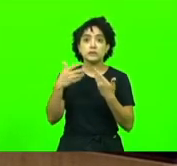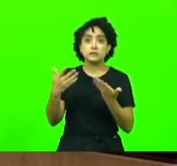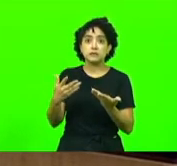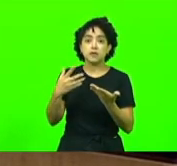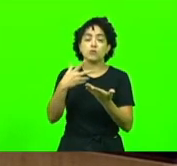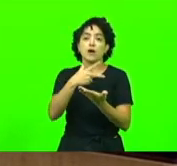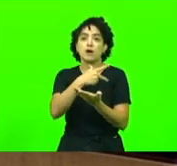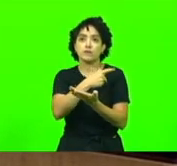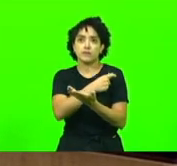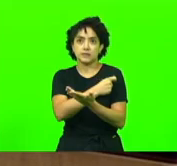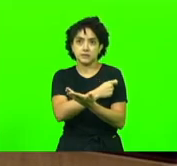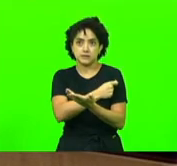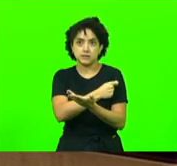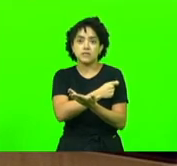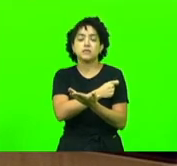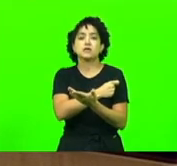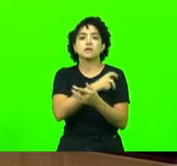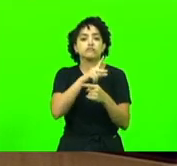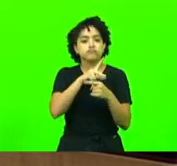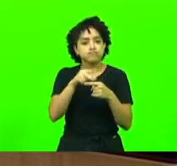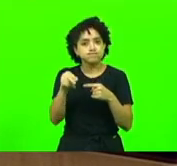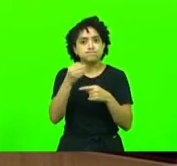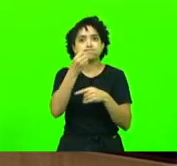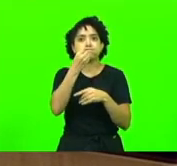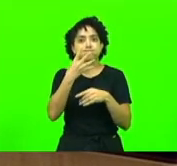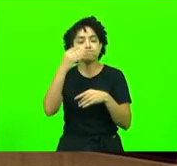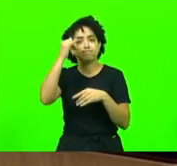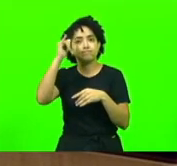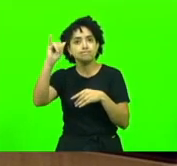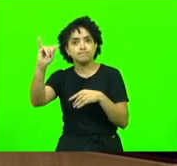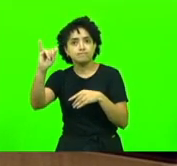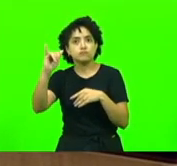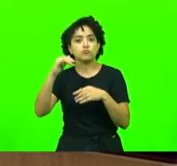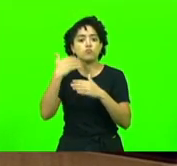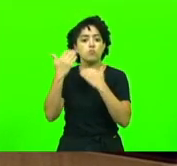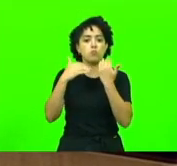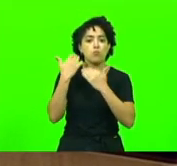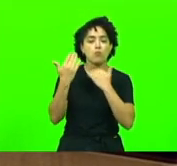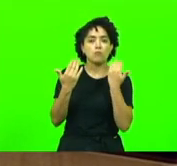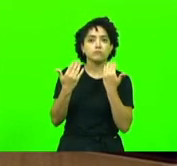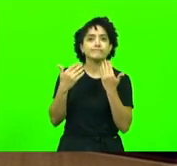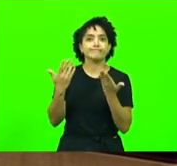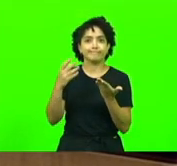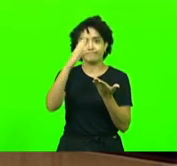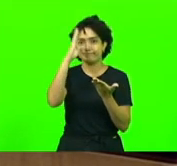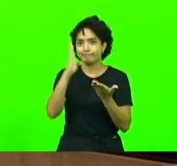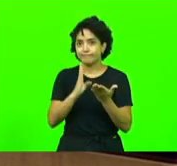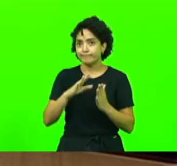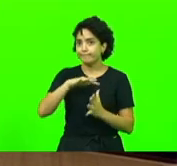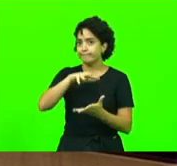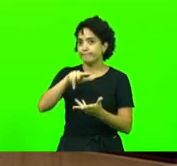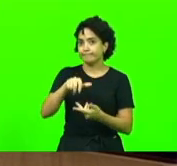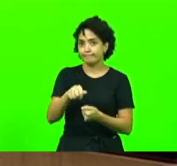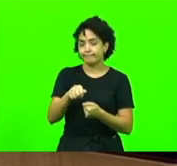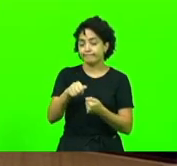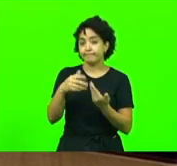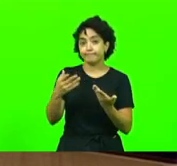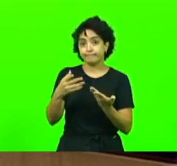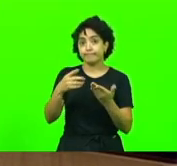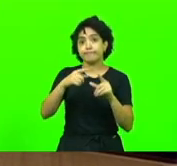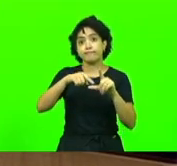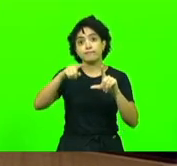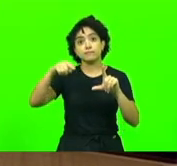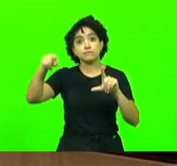foi eficaz e evitou milhares de mortes no Brasil e do mundo. Esse dado é muito